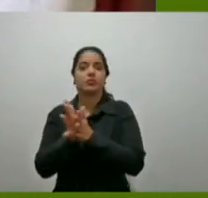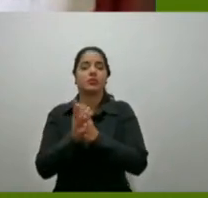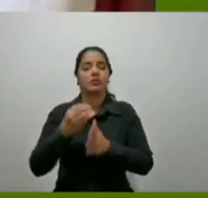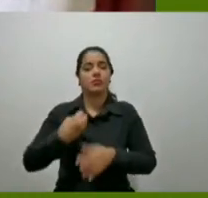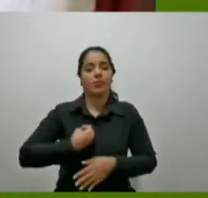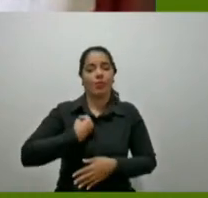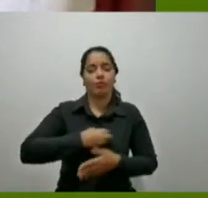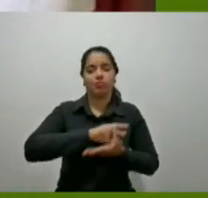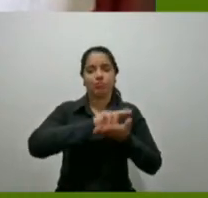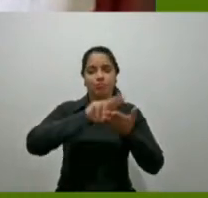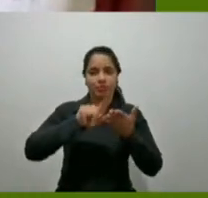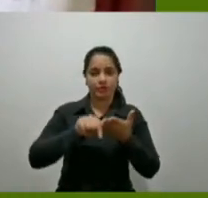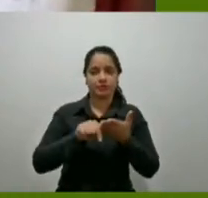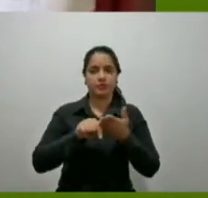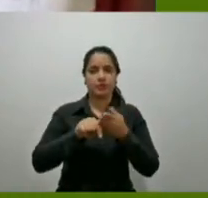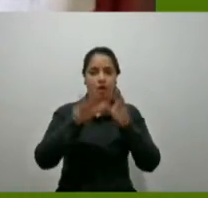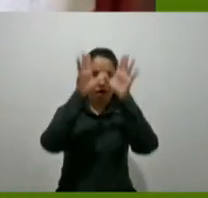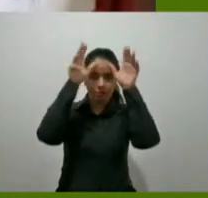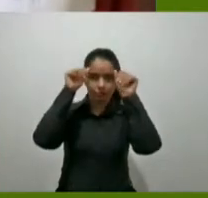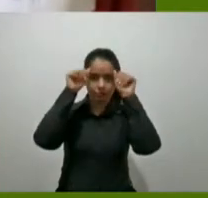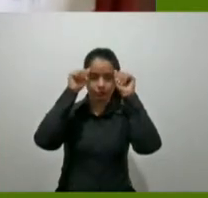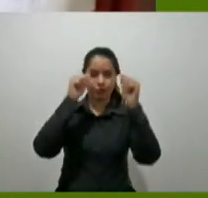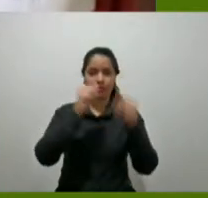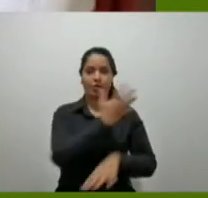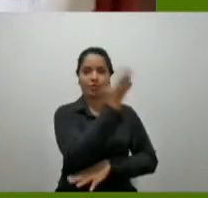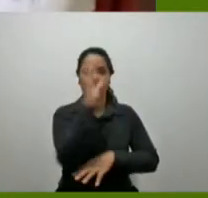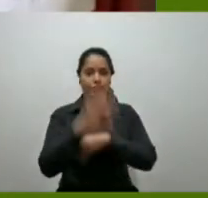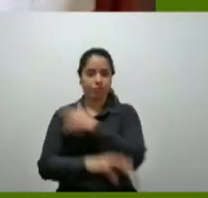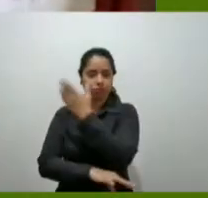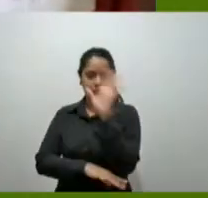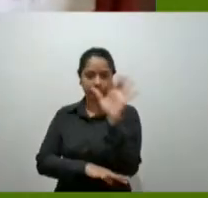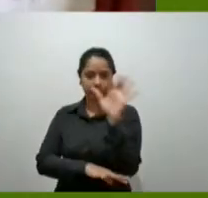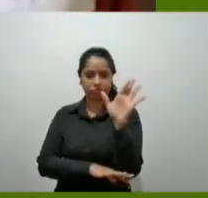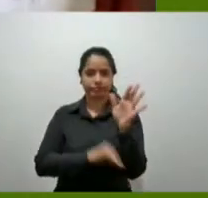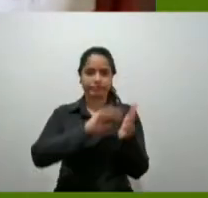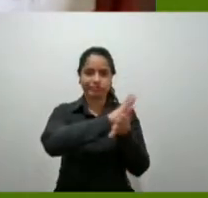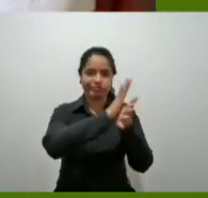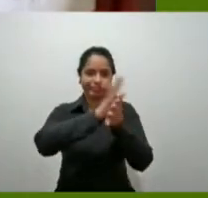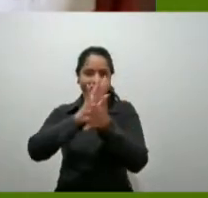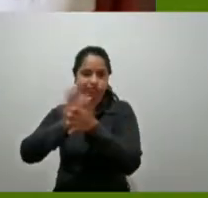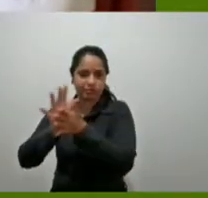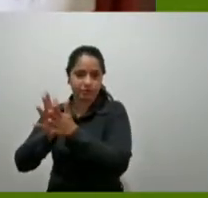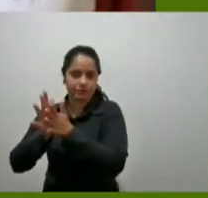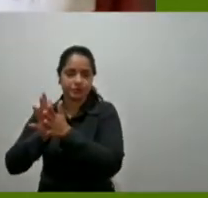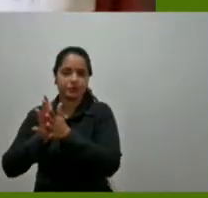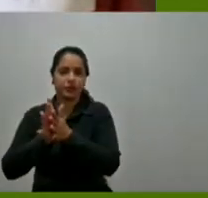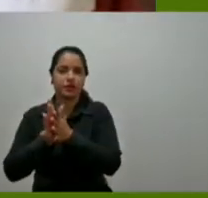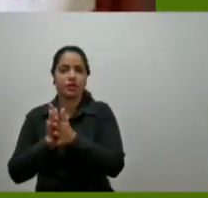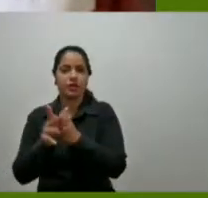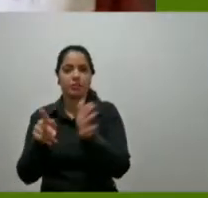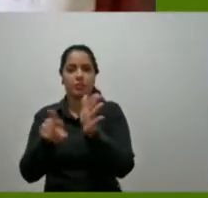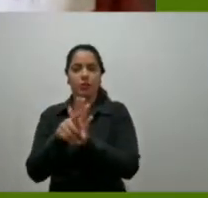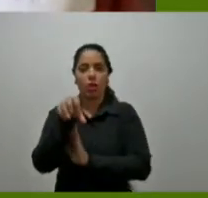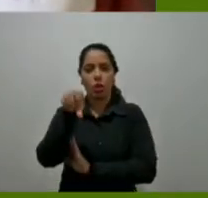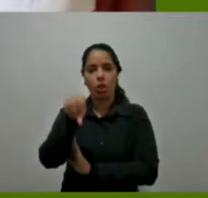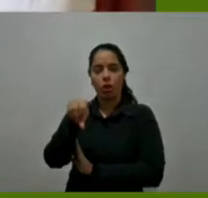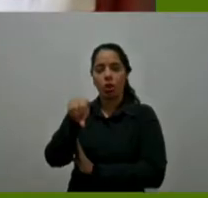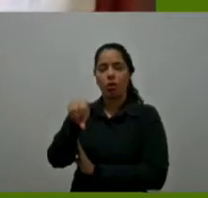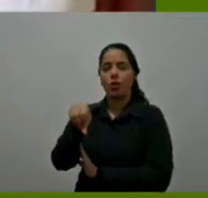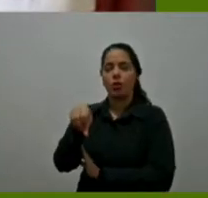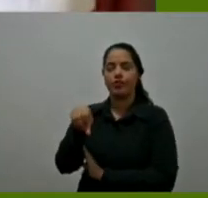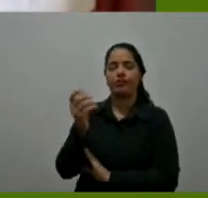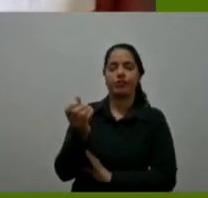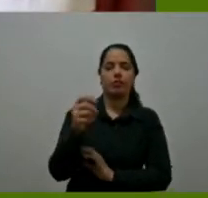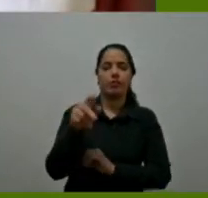Amazônia brasileira. A Amazônia como um todo, não é? Ela engloba 9 países, mas o Brasil tem a responsabilidade maior, porque em torno